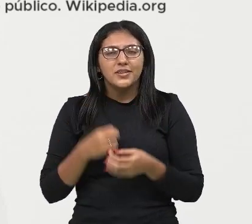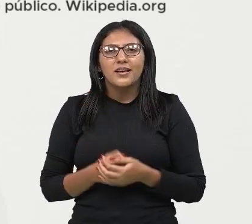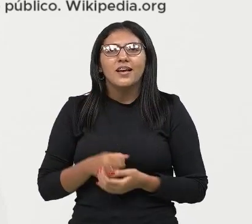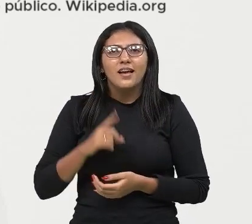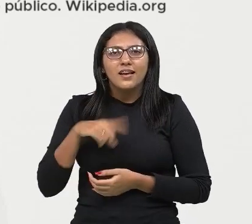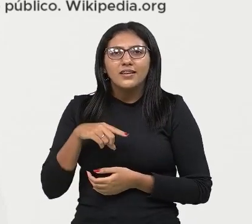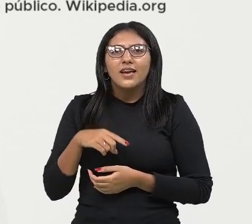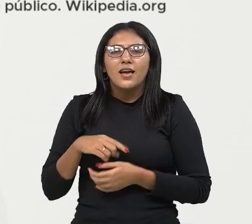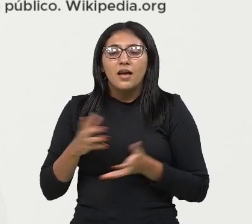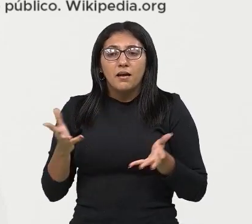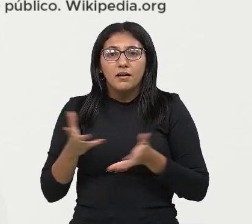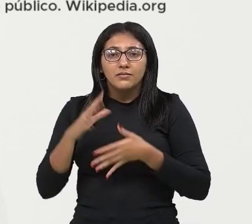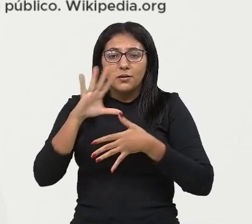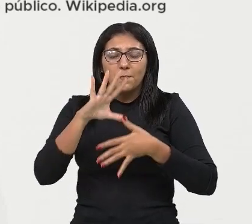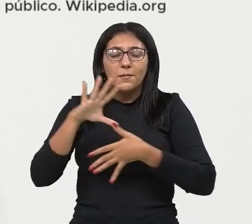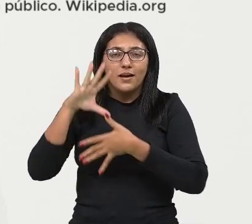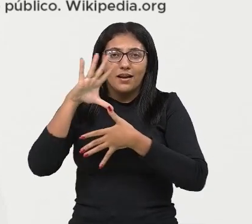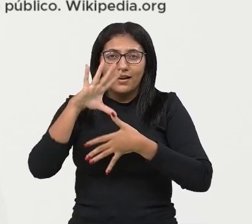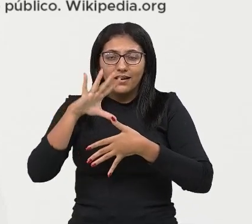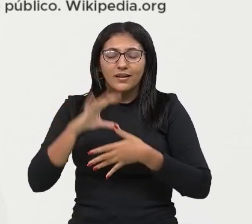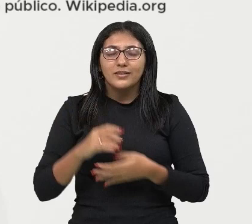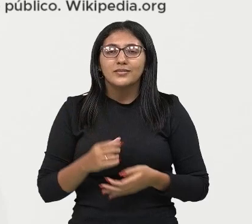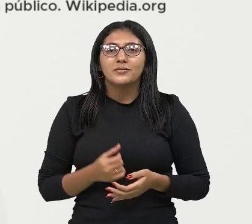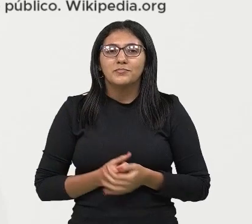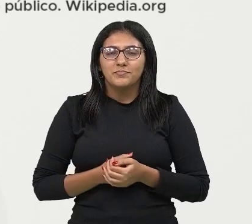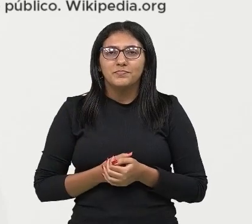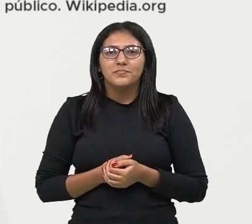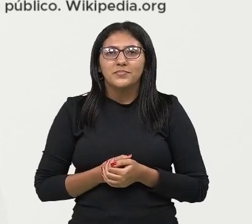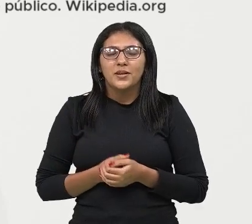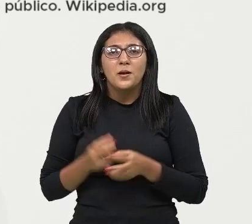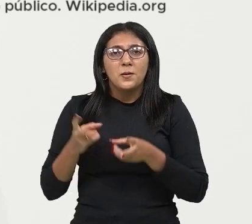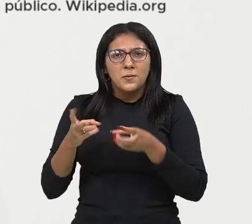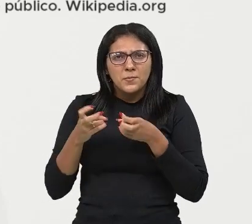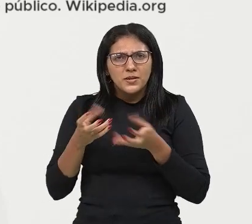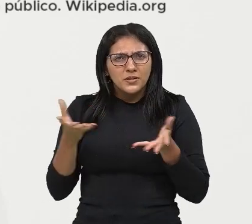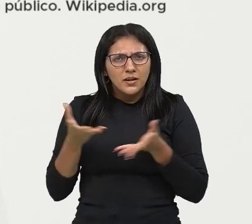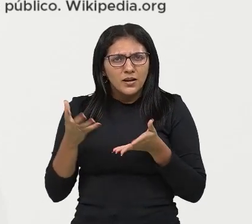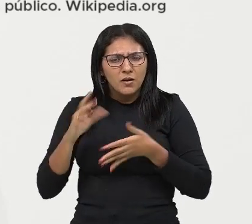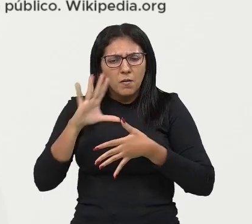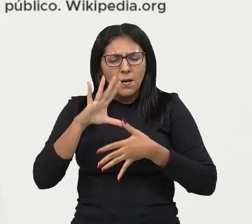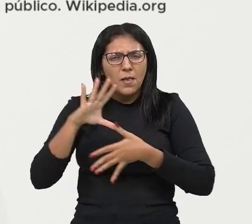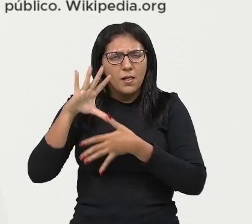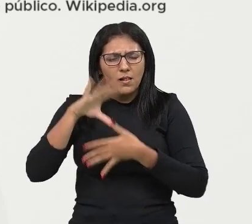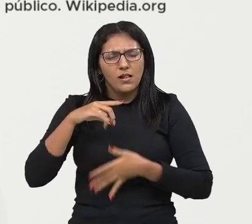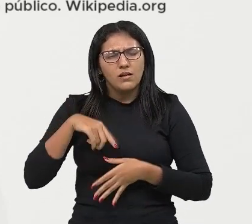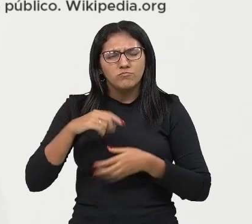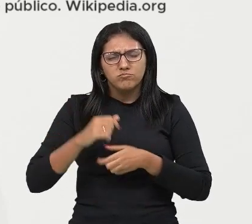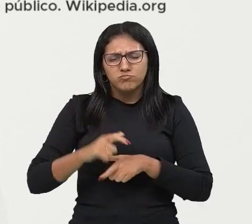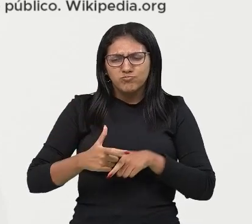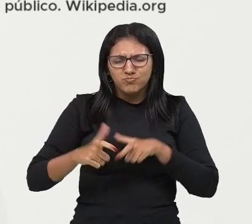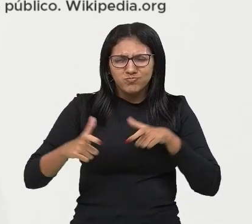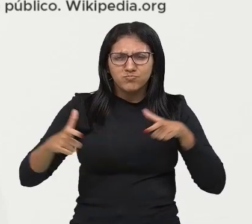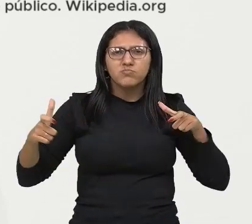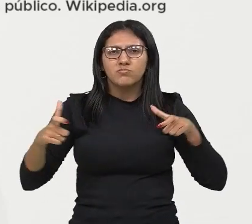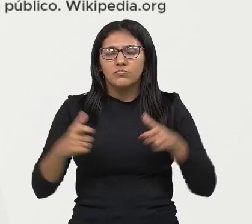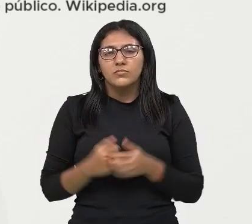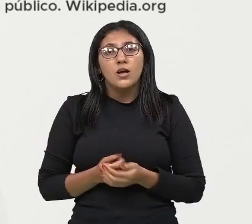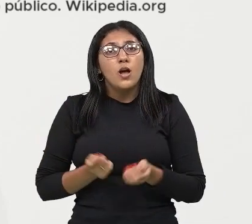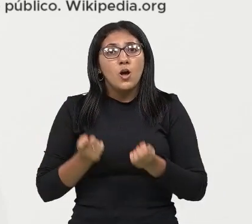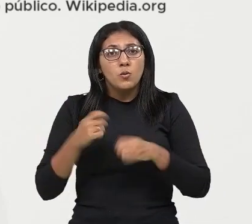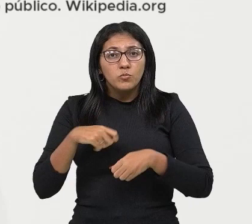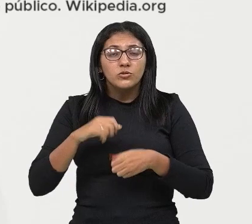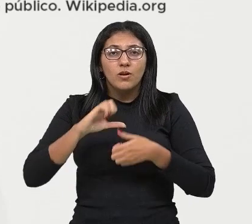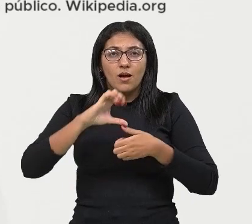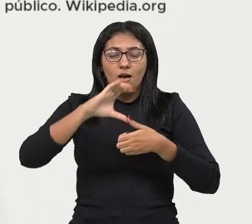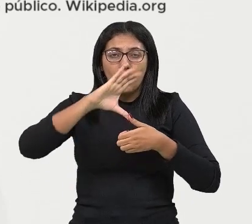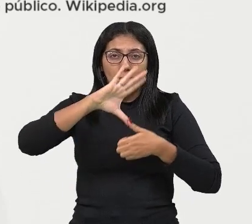continente americano, né? A gente verifica que a América ela é bastante extensa e ela pode ser dividida em América